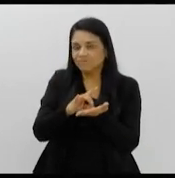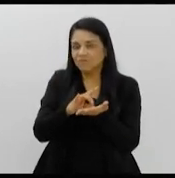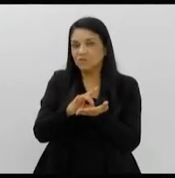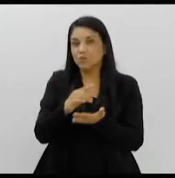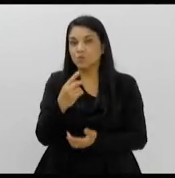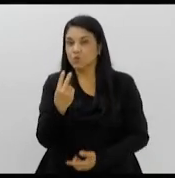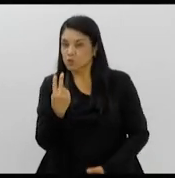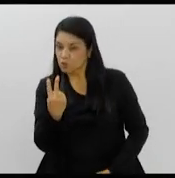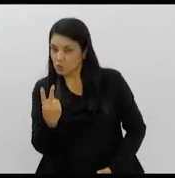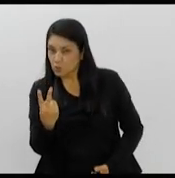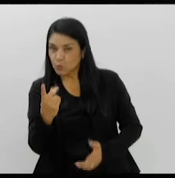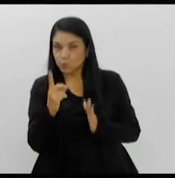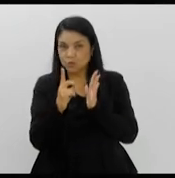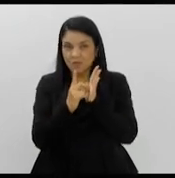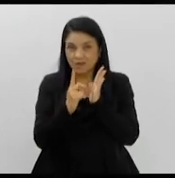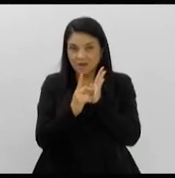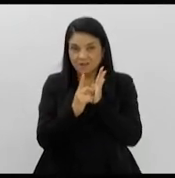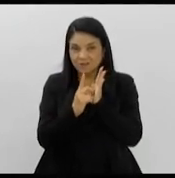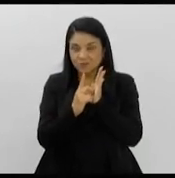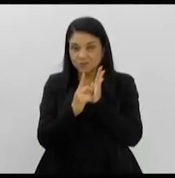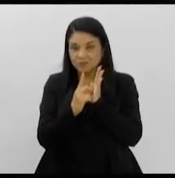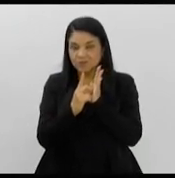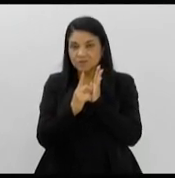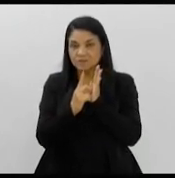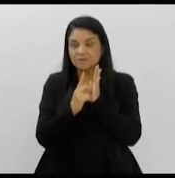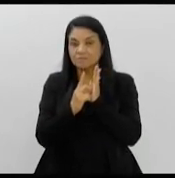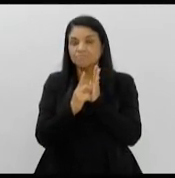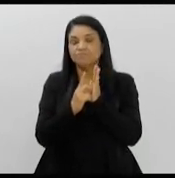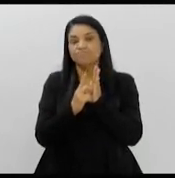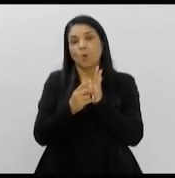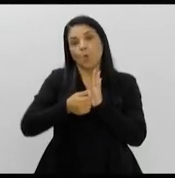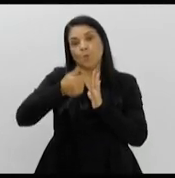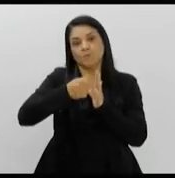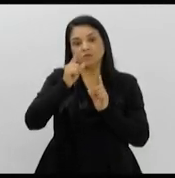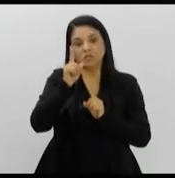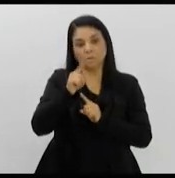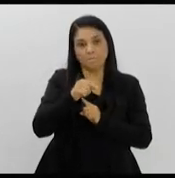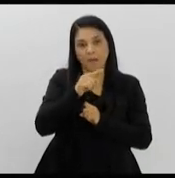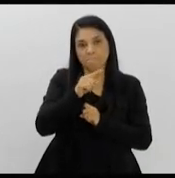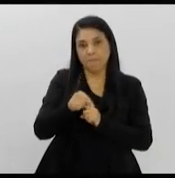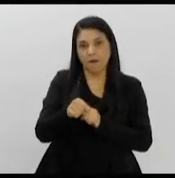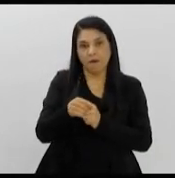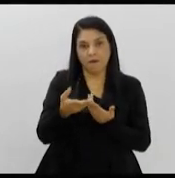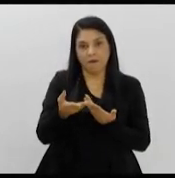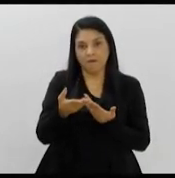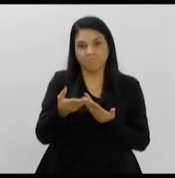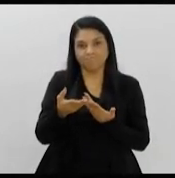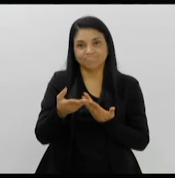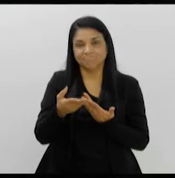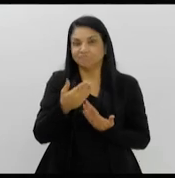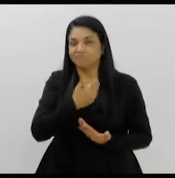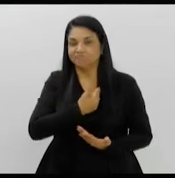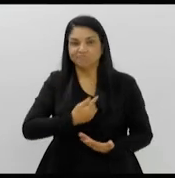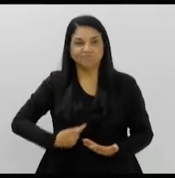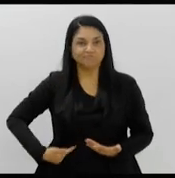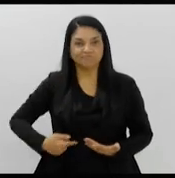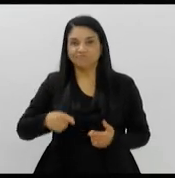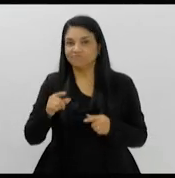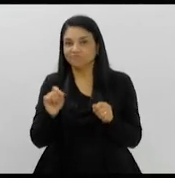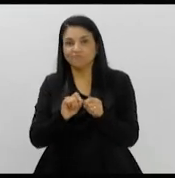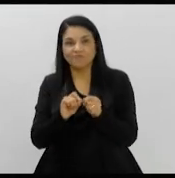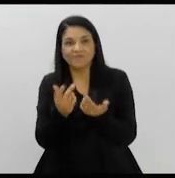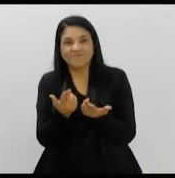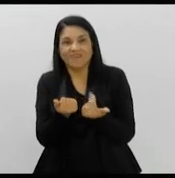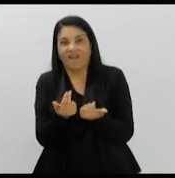decreto ele devia ter revogado o Primeiro nem isso o fez n por isso que nós